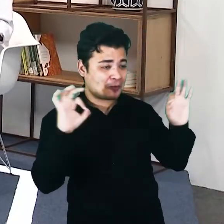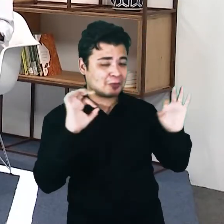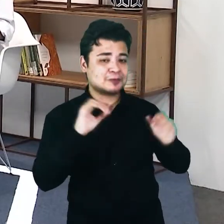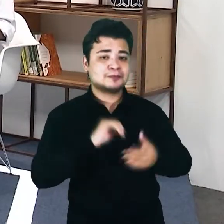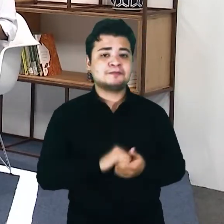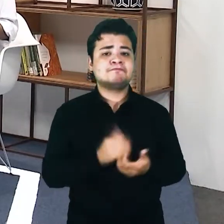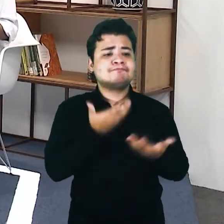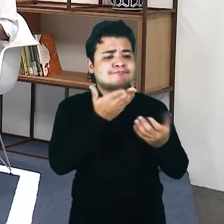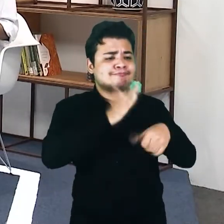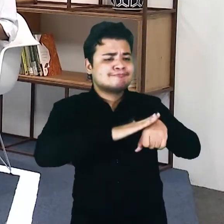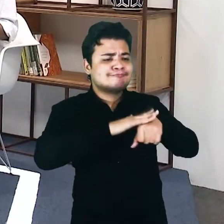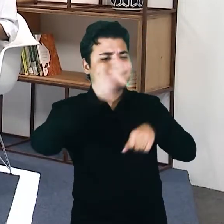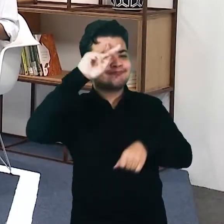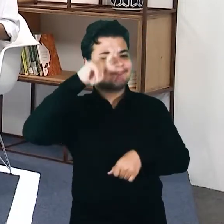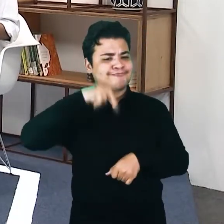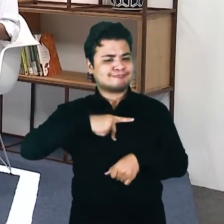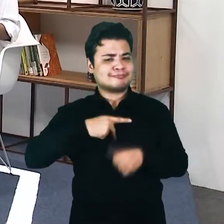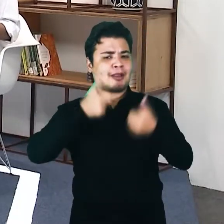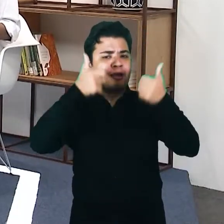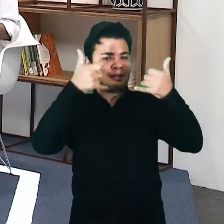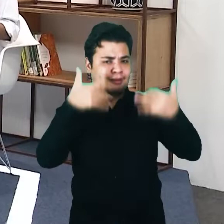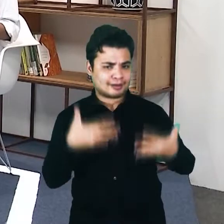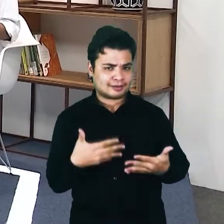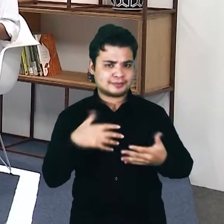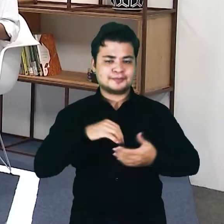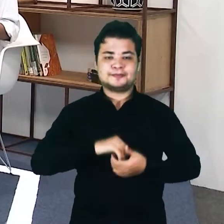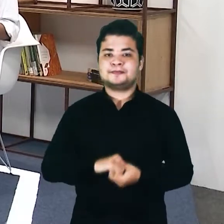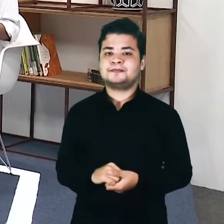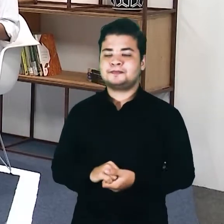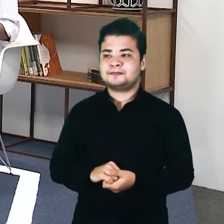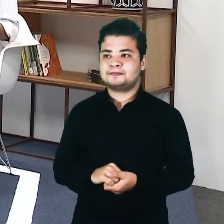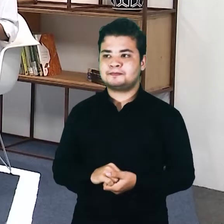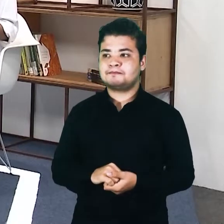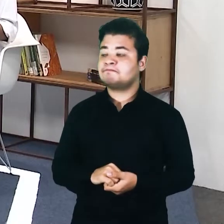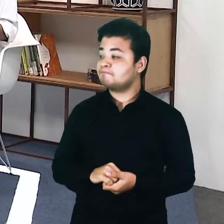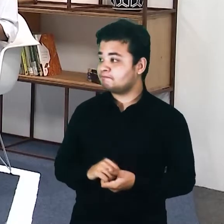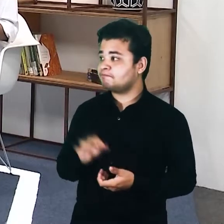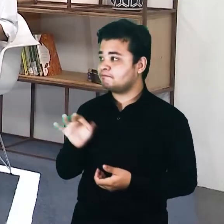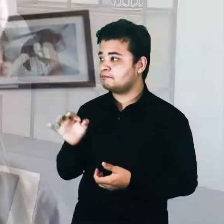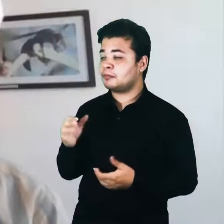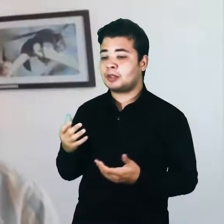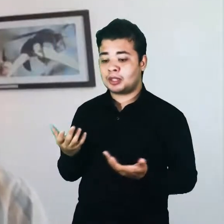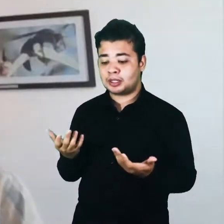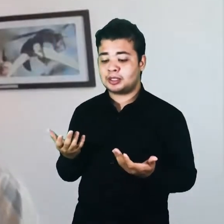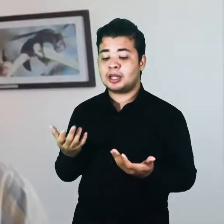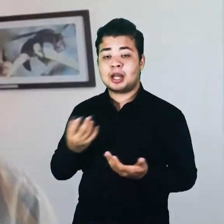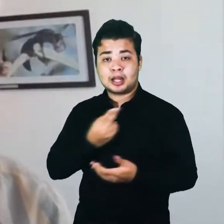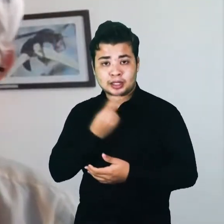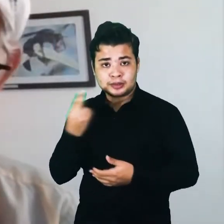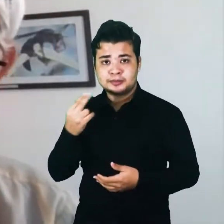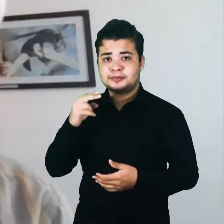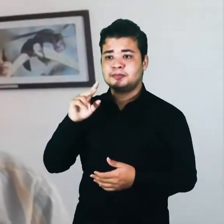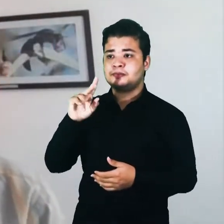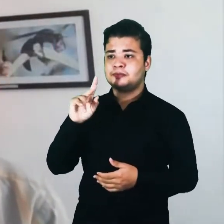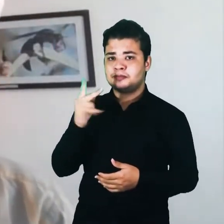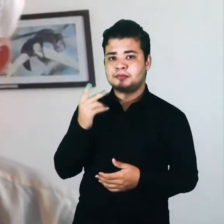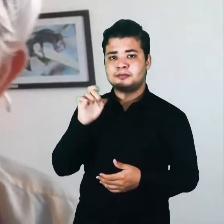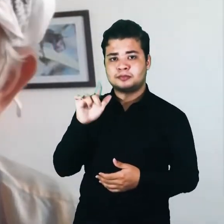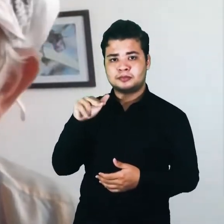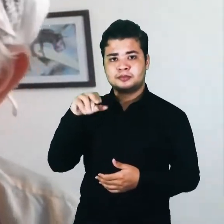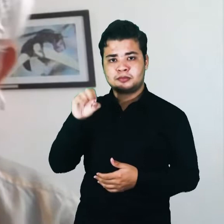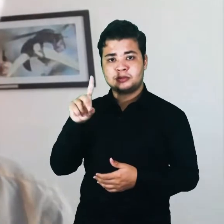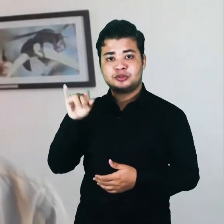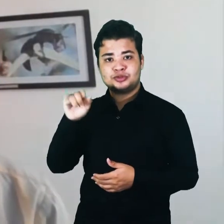Sua autodescrição, por favor. Ah, eu sou, meu nome é Heleno, né, Dias